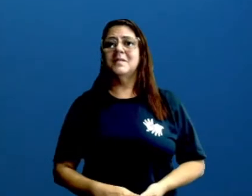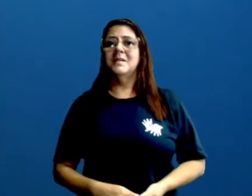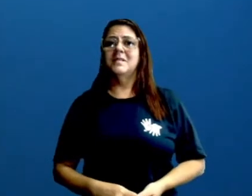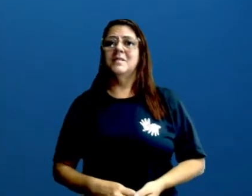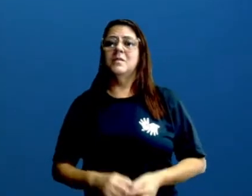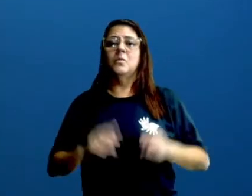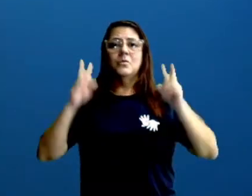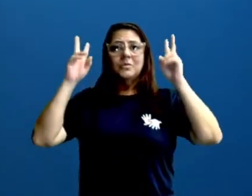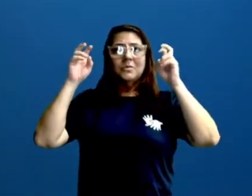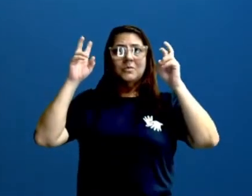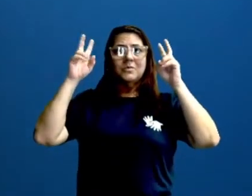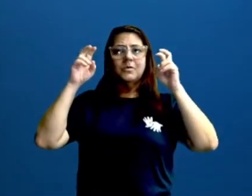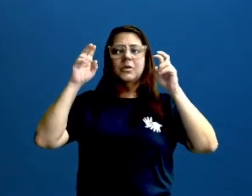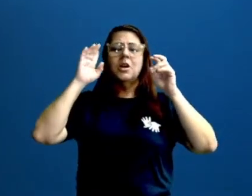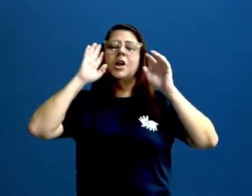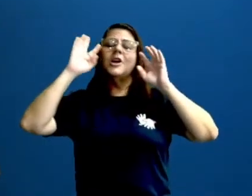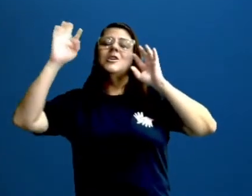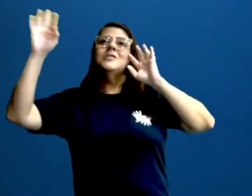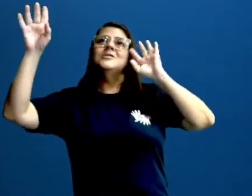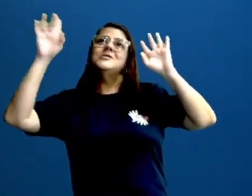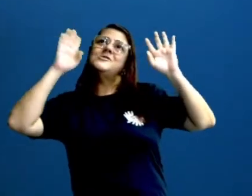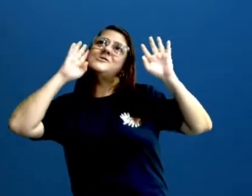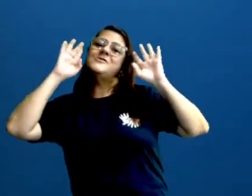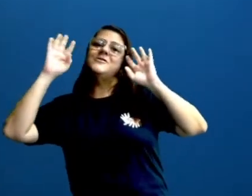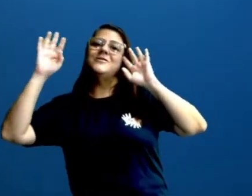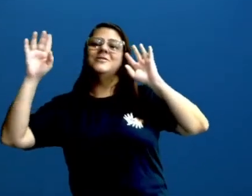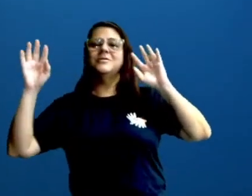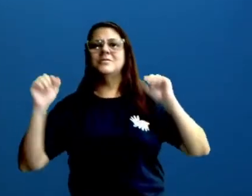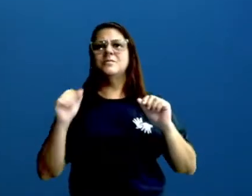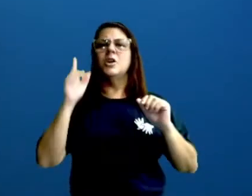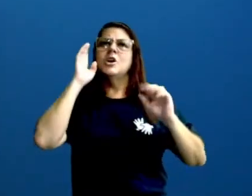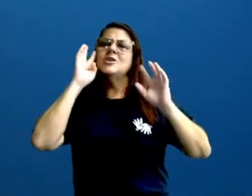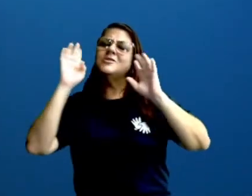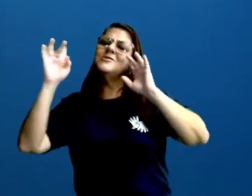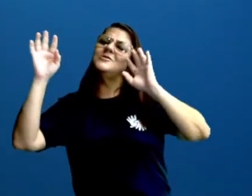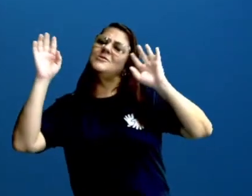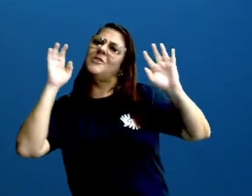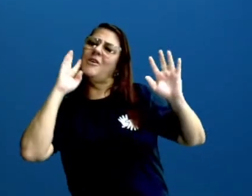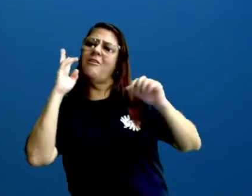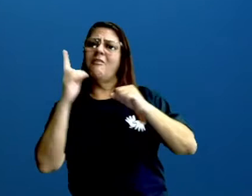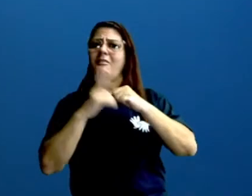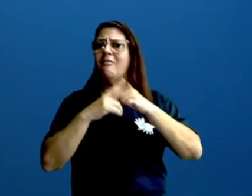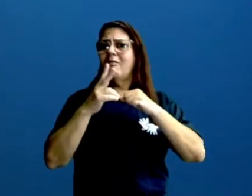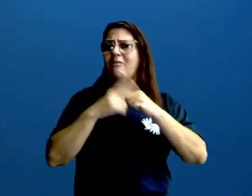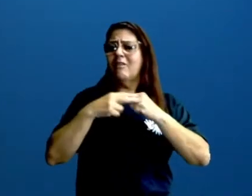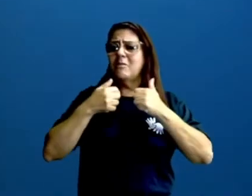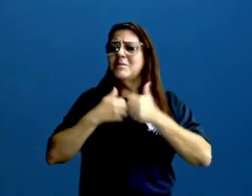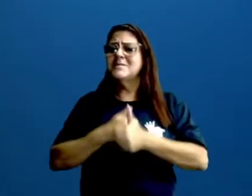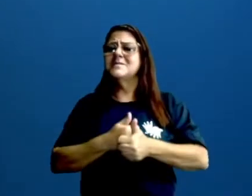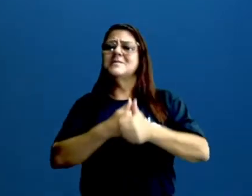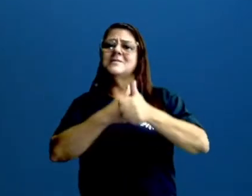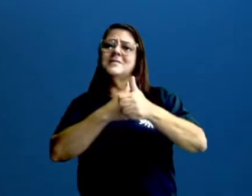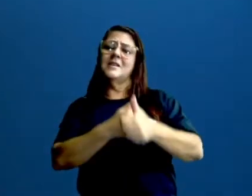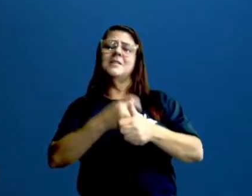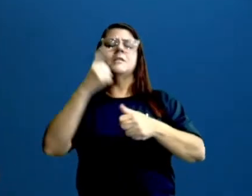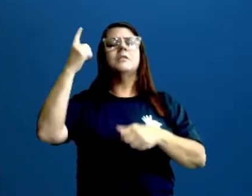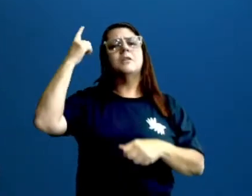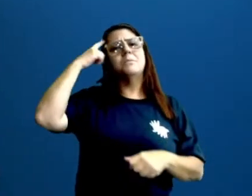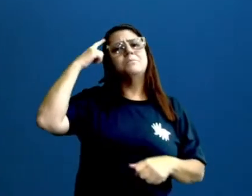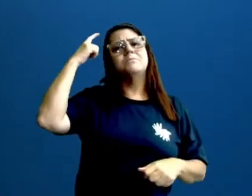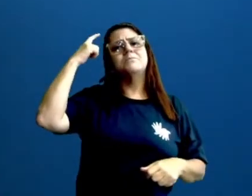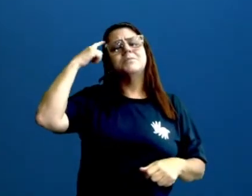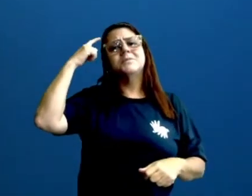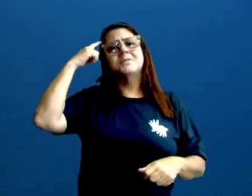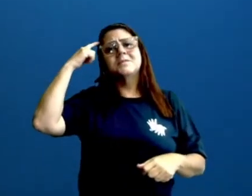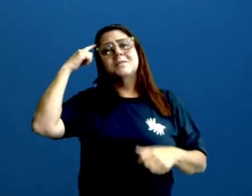O título do poema é Sonhar. Sonhar é verbo, é seguir, é pensar,